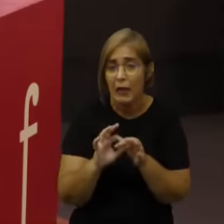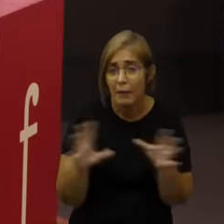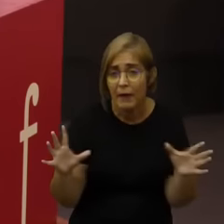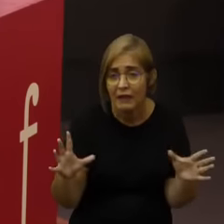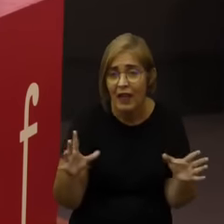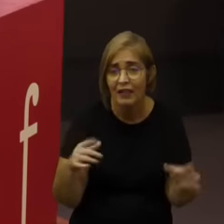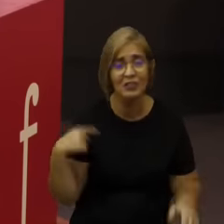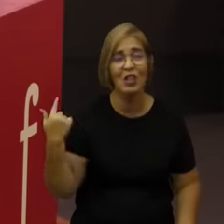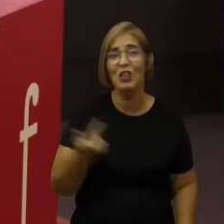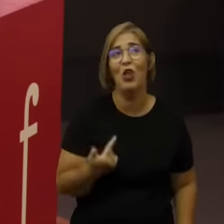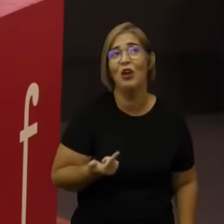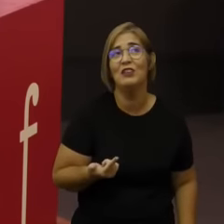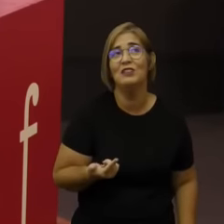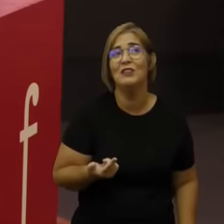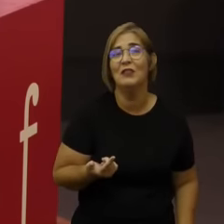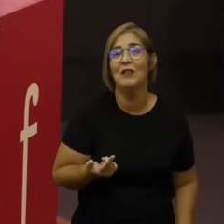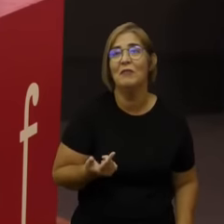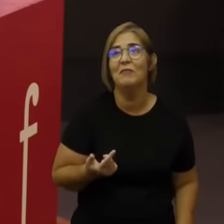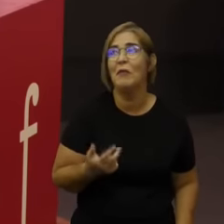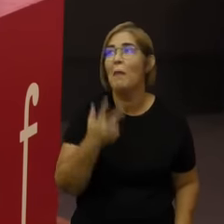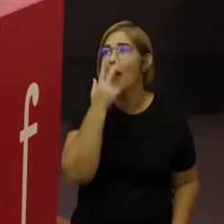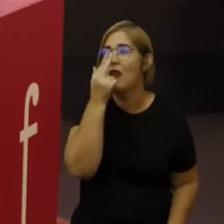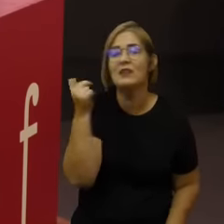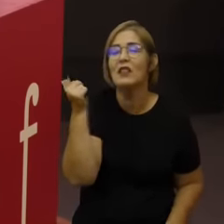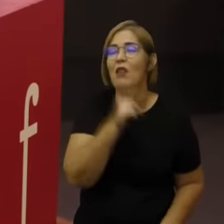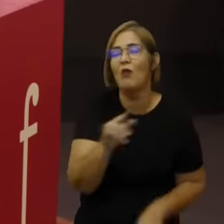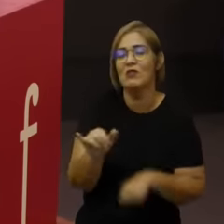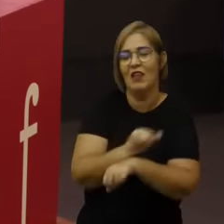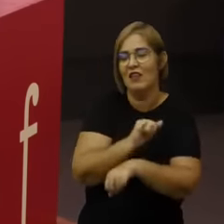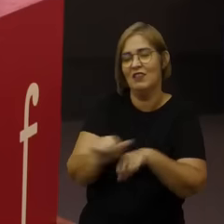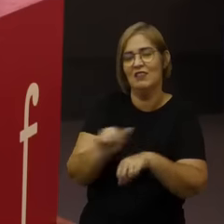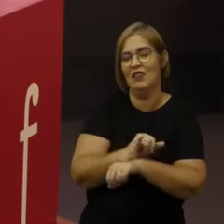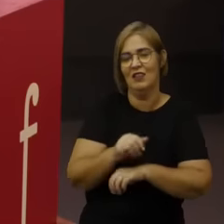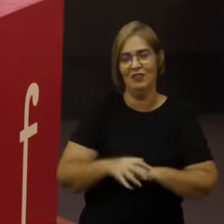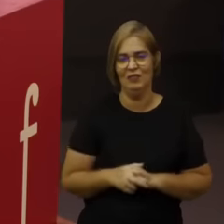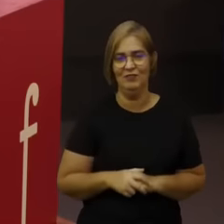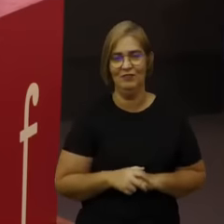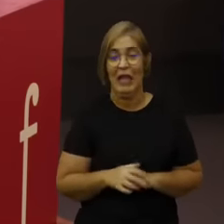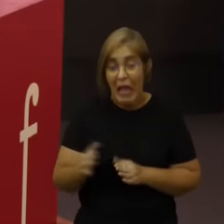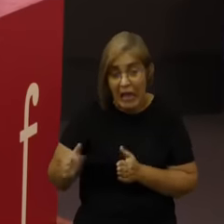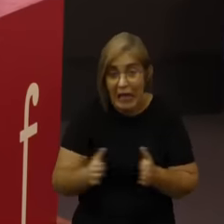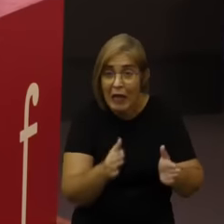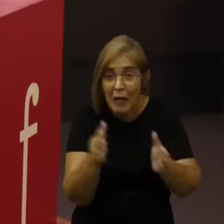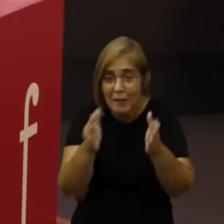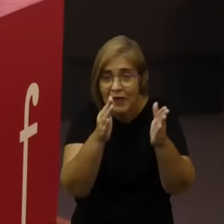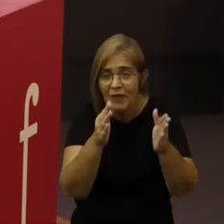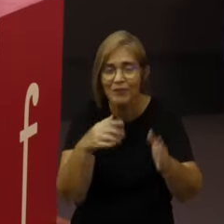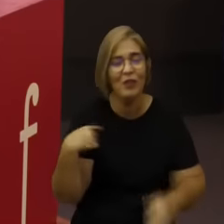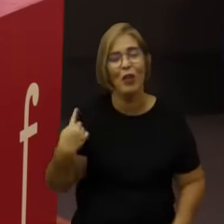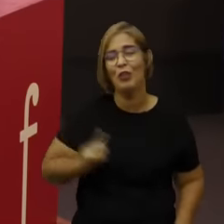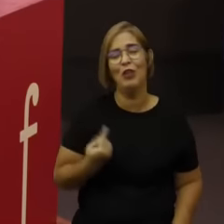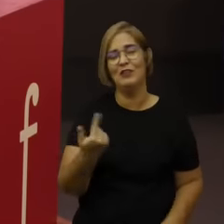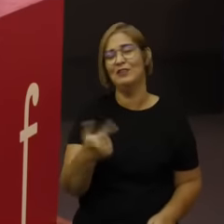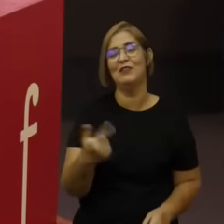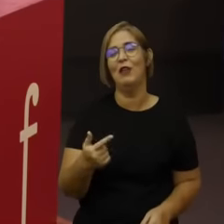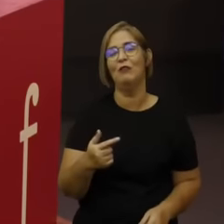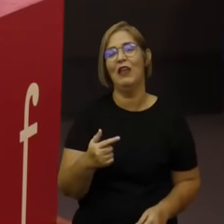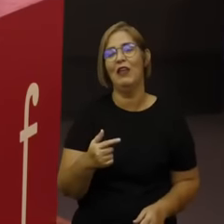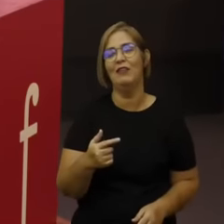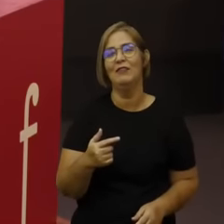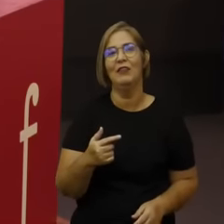circunda eh redundasse precisamente neste eh vazio, neste absurdo, nesta